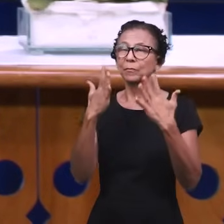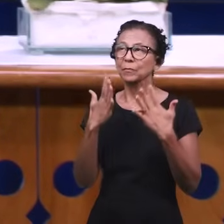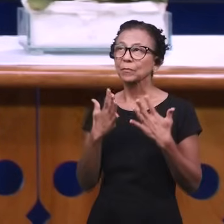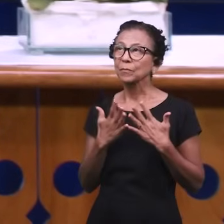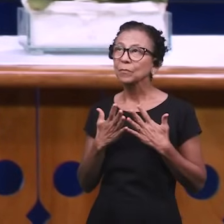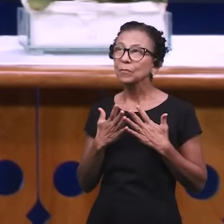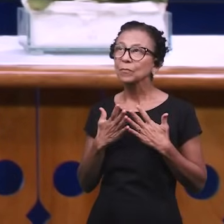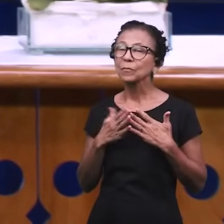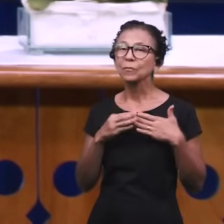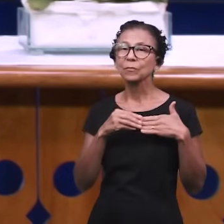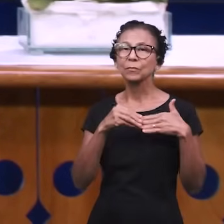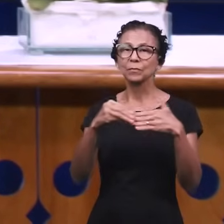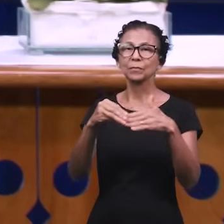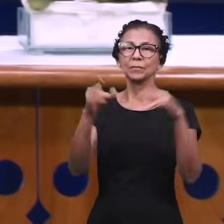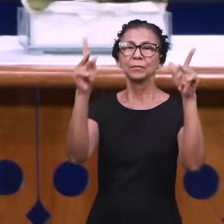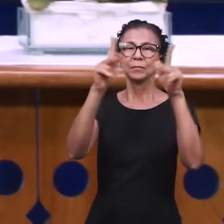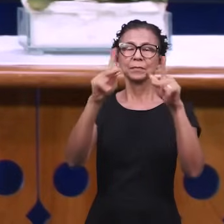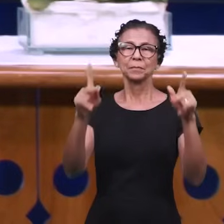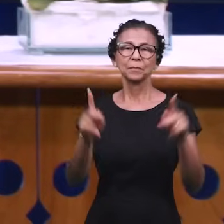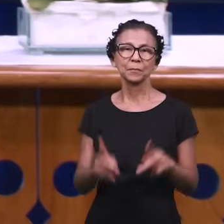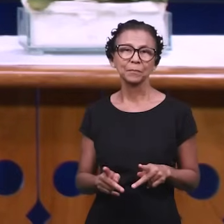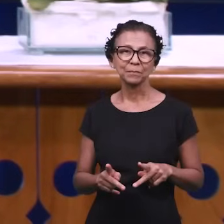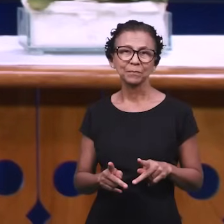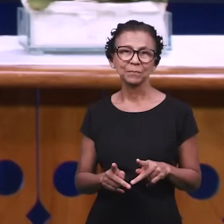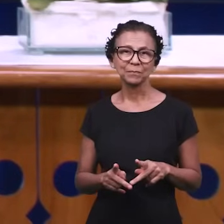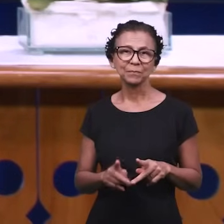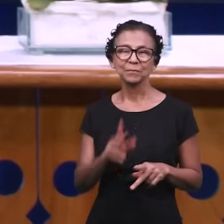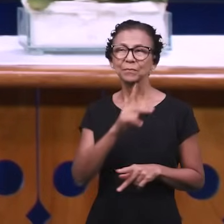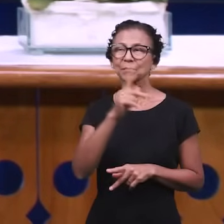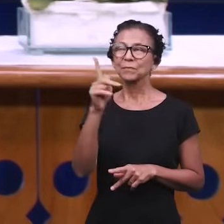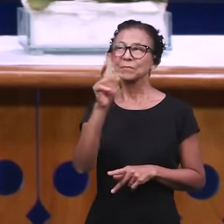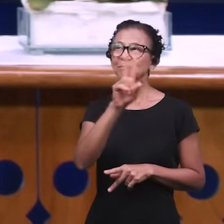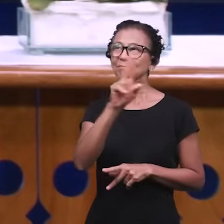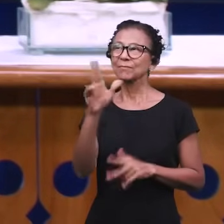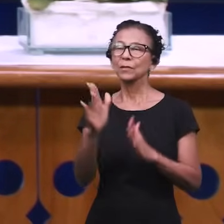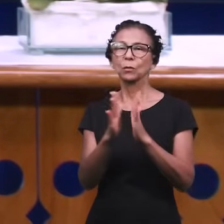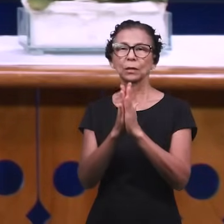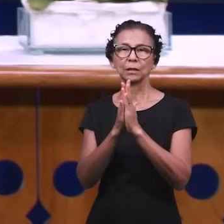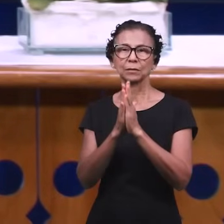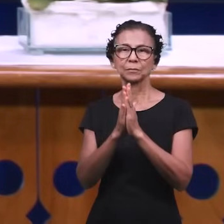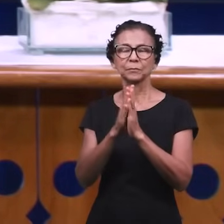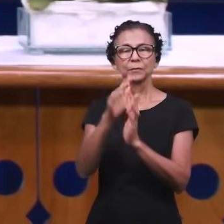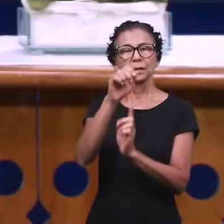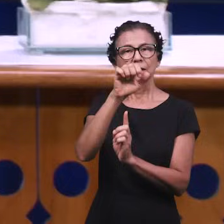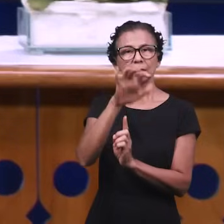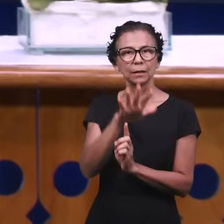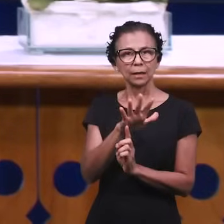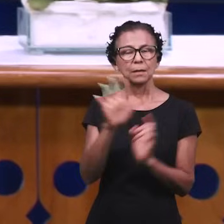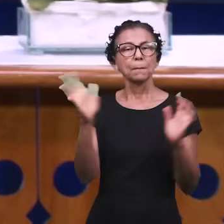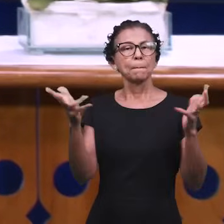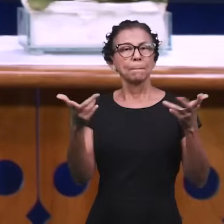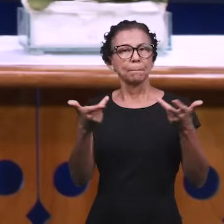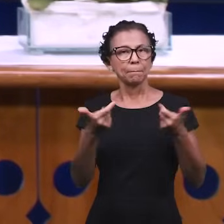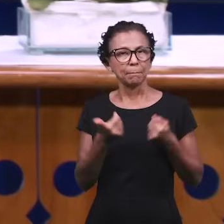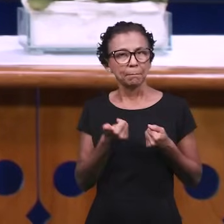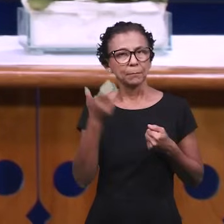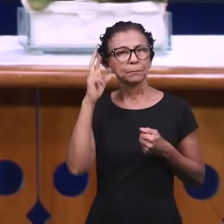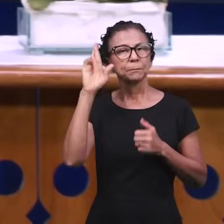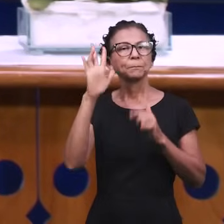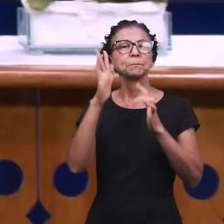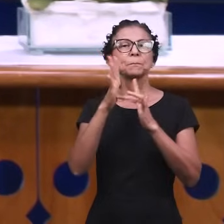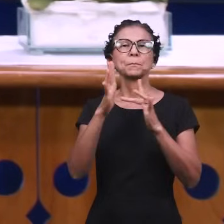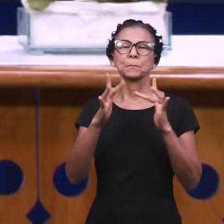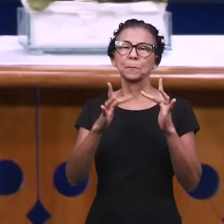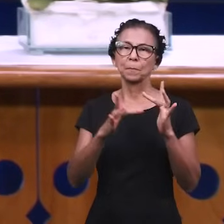presença, abençoando a todos que participaram deste culto, e em teu nome dizemos: a graça maravilhosa do